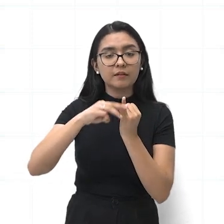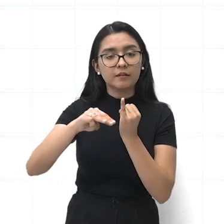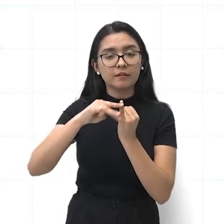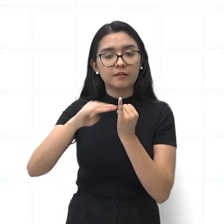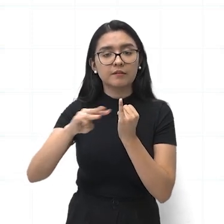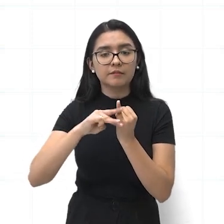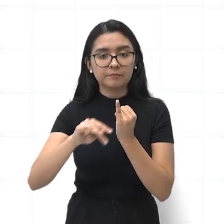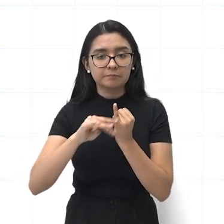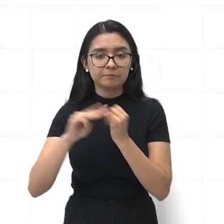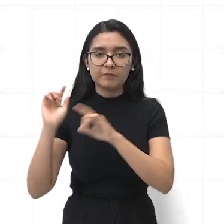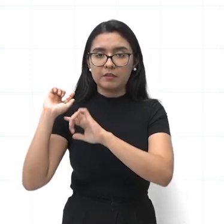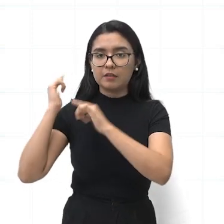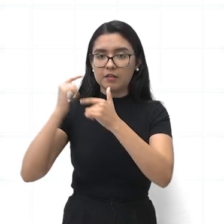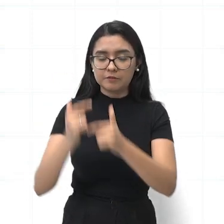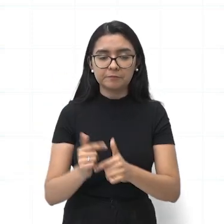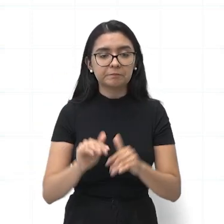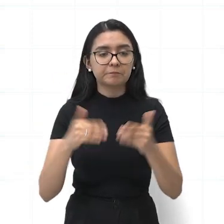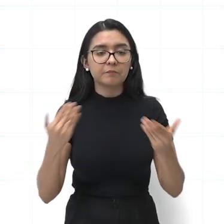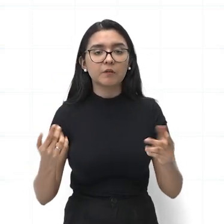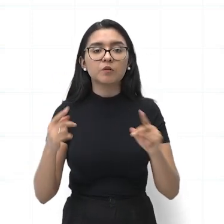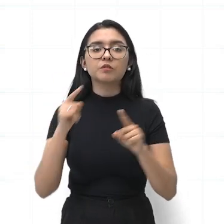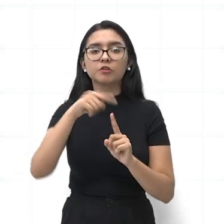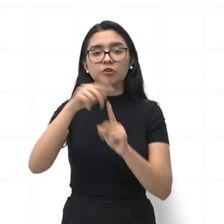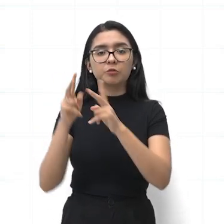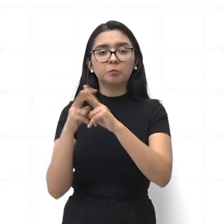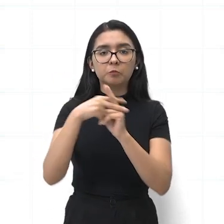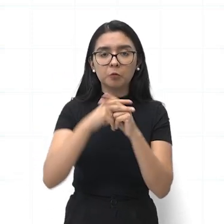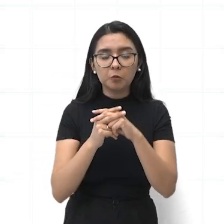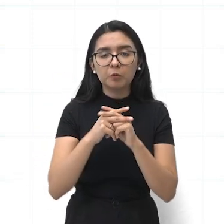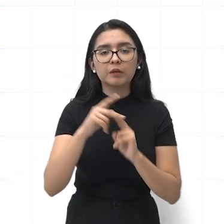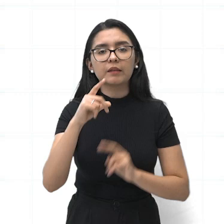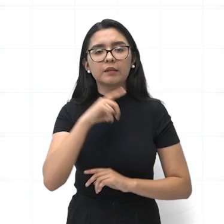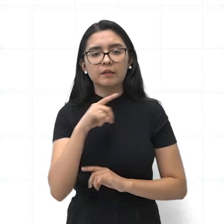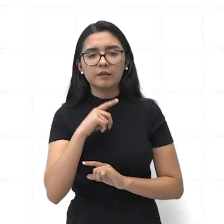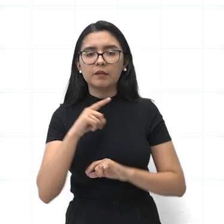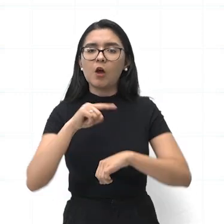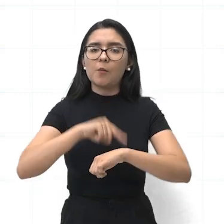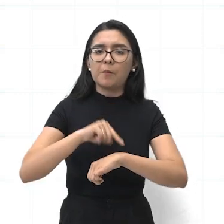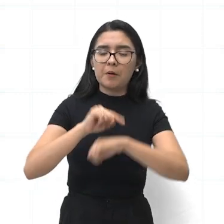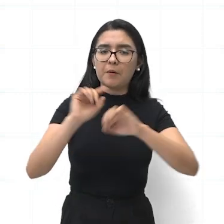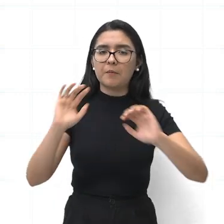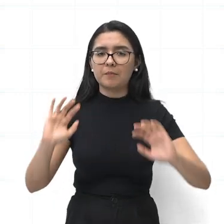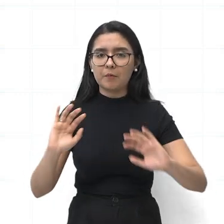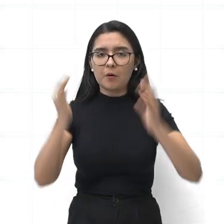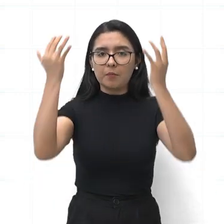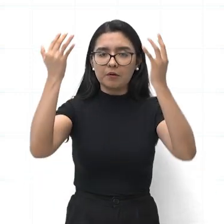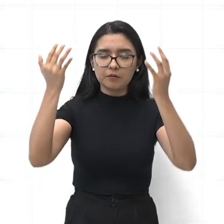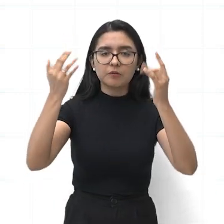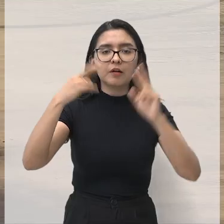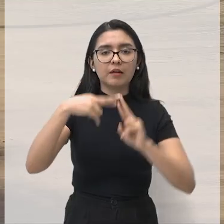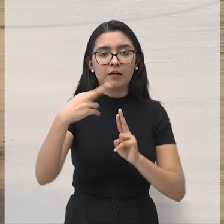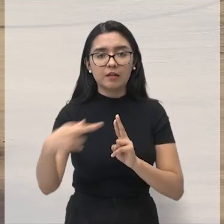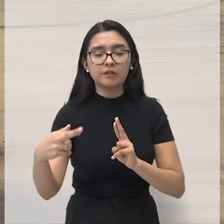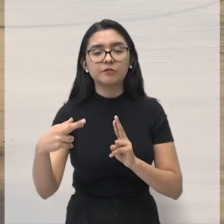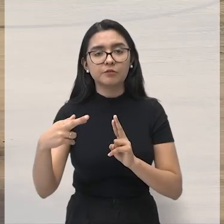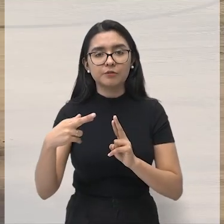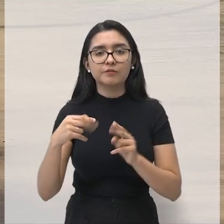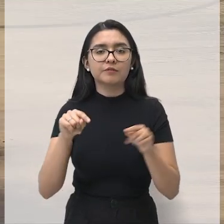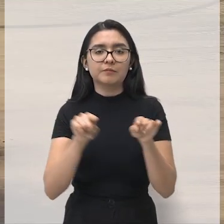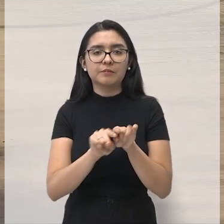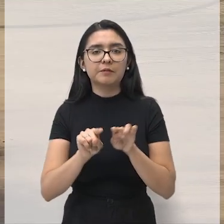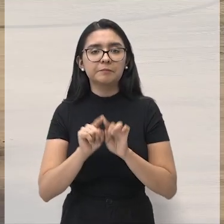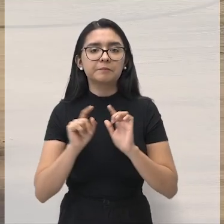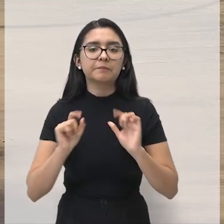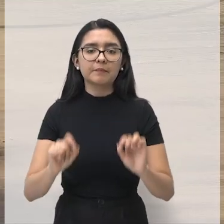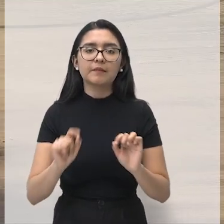tradicional. Então veja que a luta marajoara ela participa de um momento comemorativo, religioso, né?